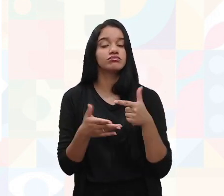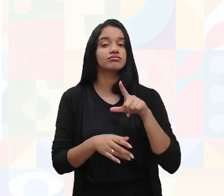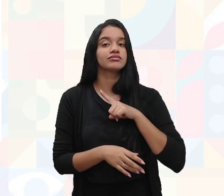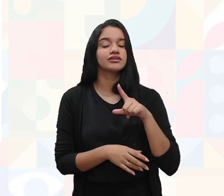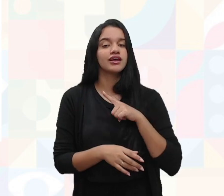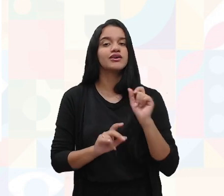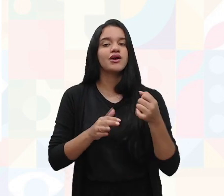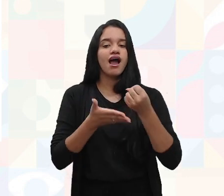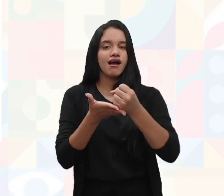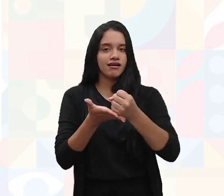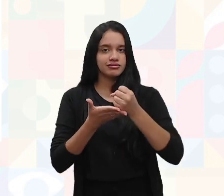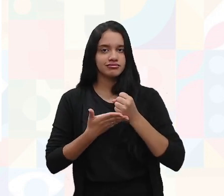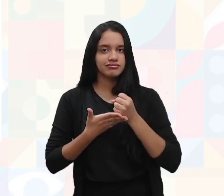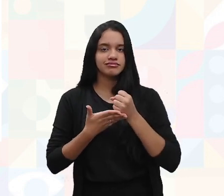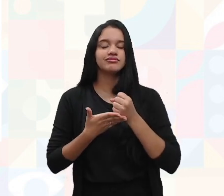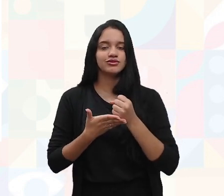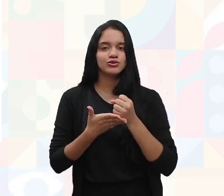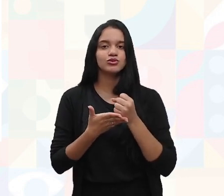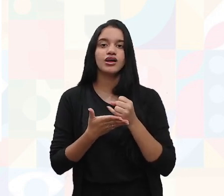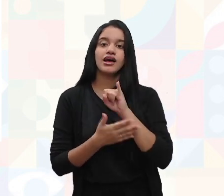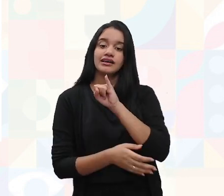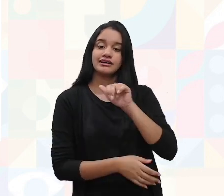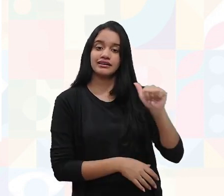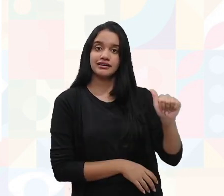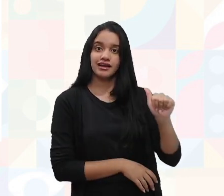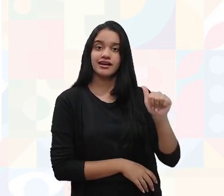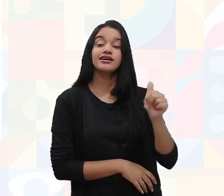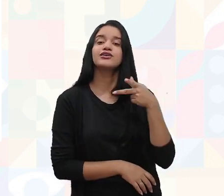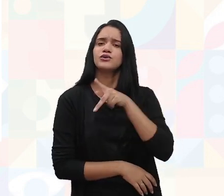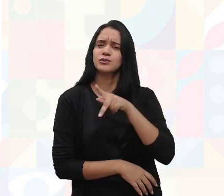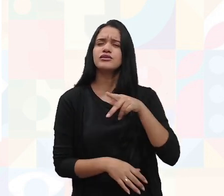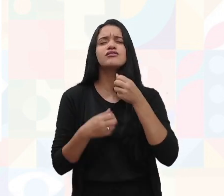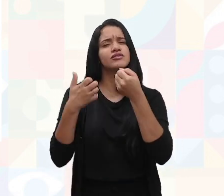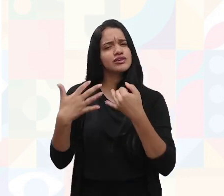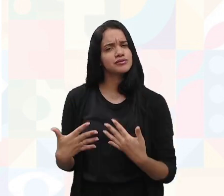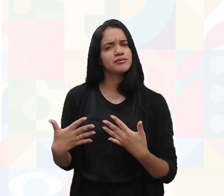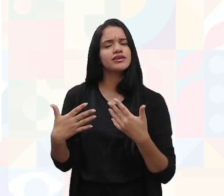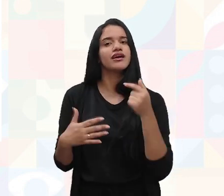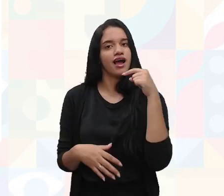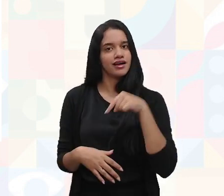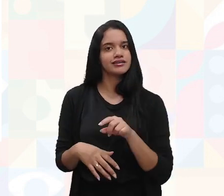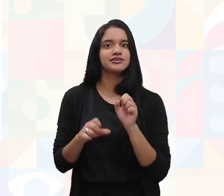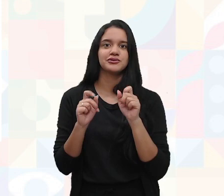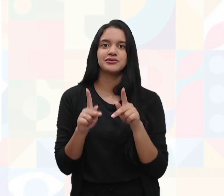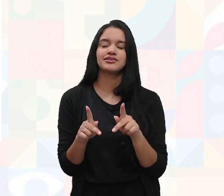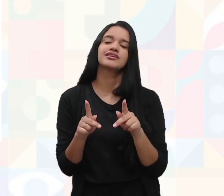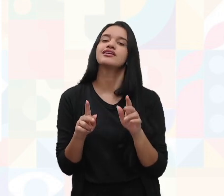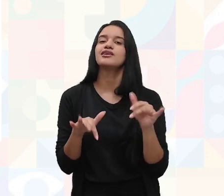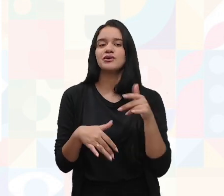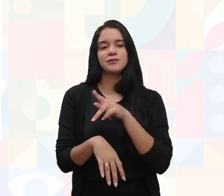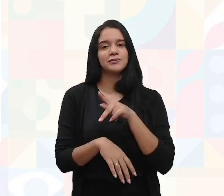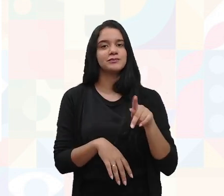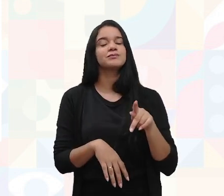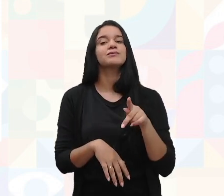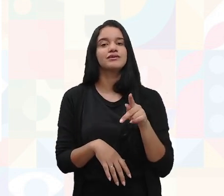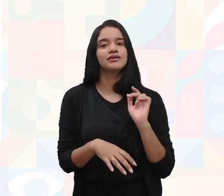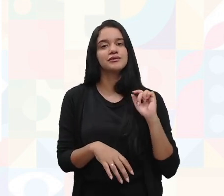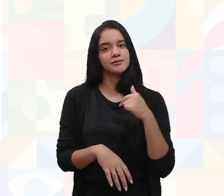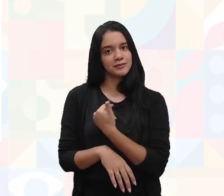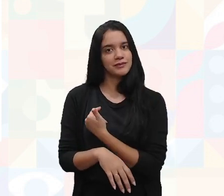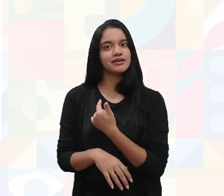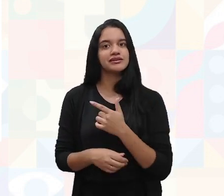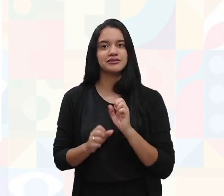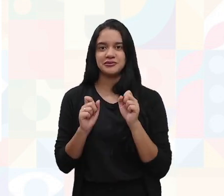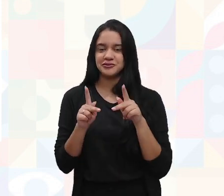inclusive, a ajuda da inteligência artificial, que o professor vai até falar isso com a gente aqui. O professor Ernesto vai falar um pouco para a gente sobre